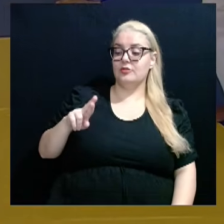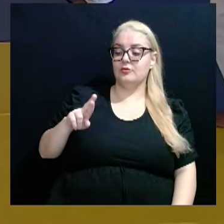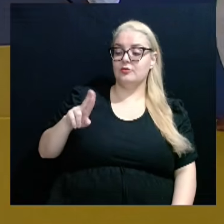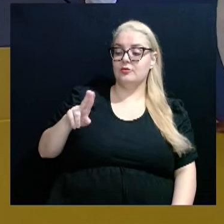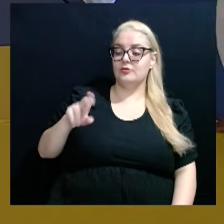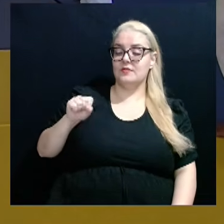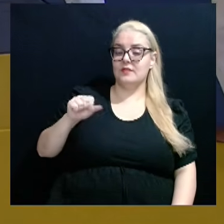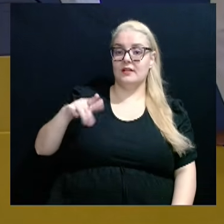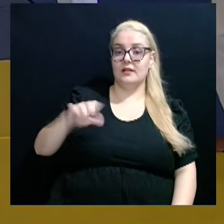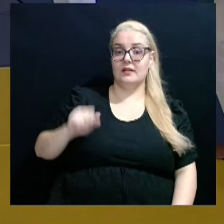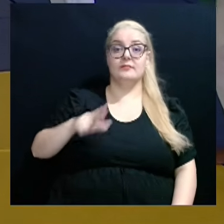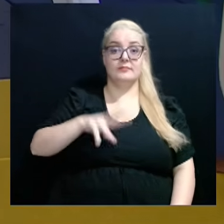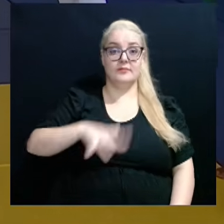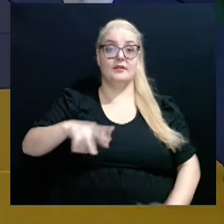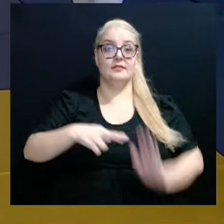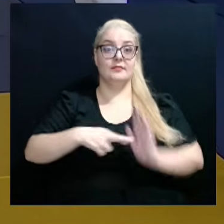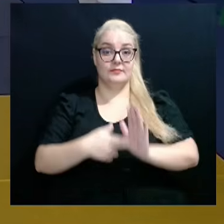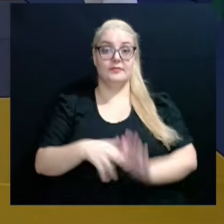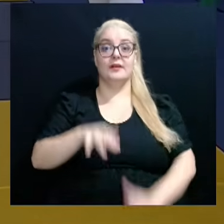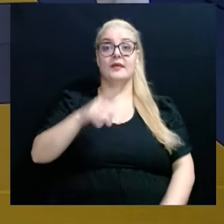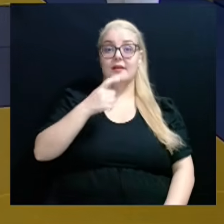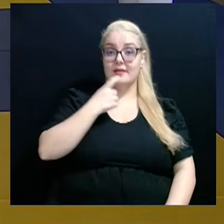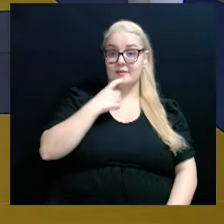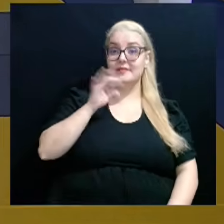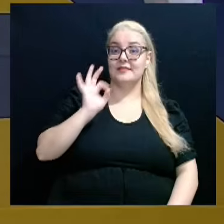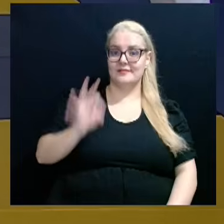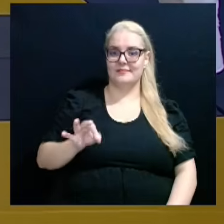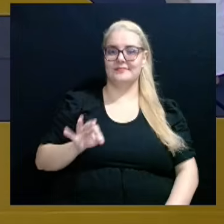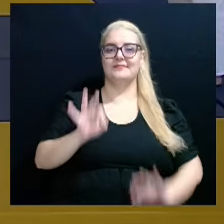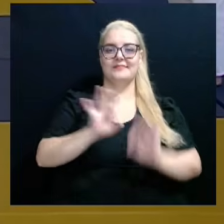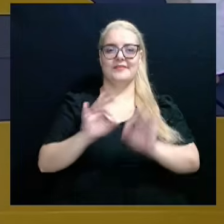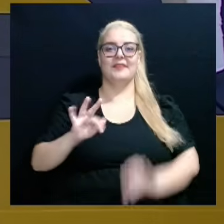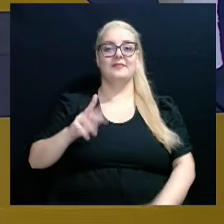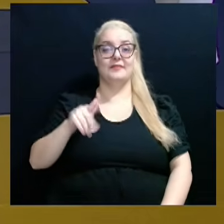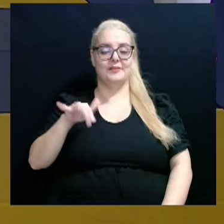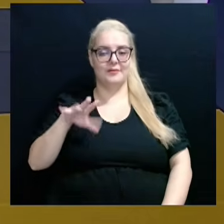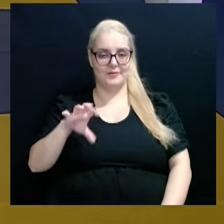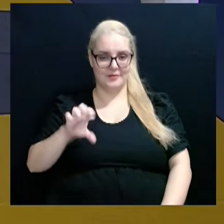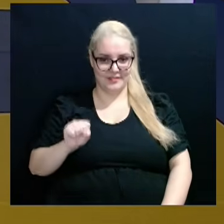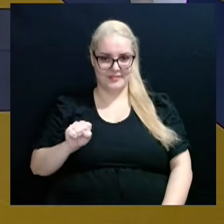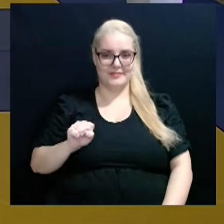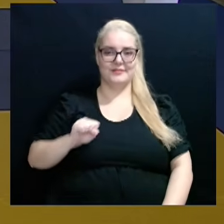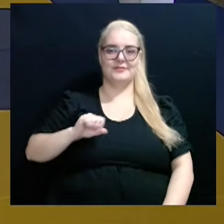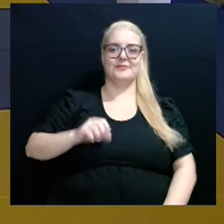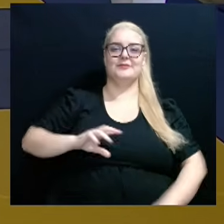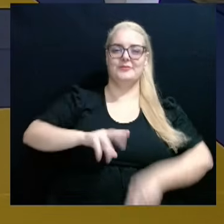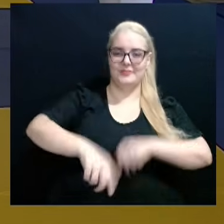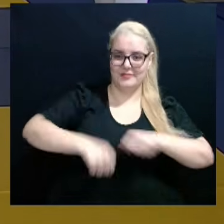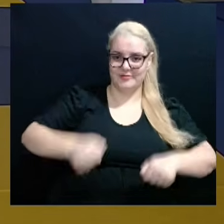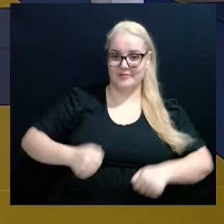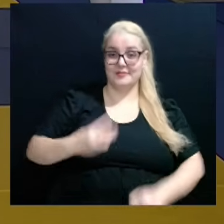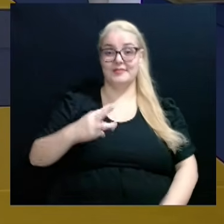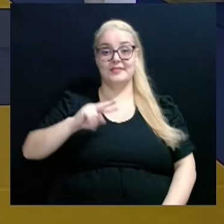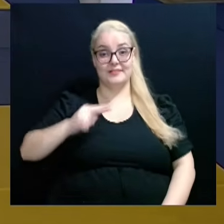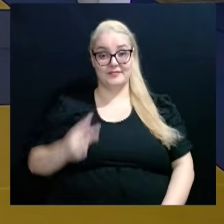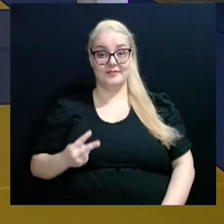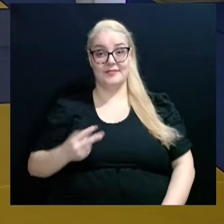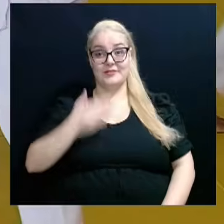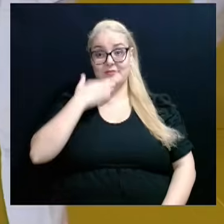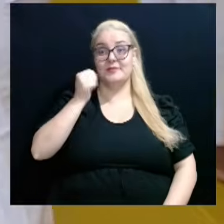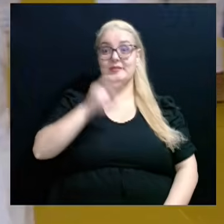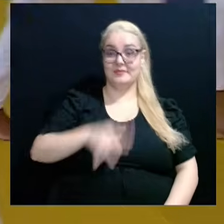Campinas que deu certo, você conhece o projeto Falcões do Judô, eleito 3 vezes o melhor de Campinas e região e que forma